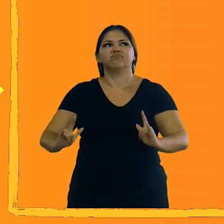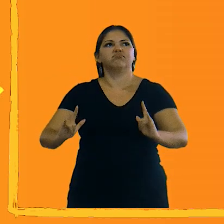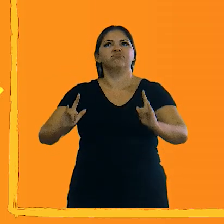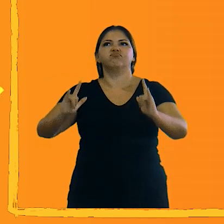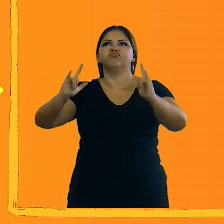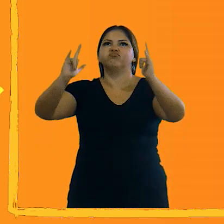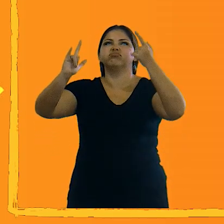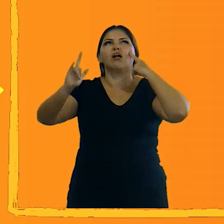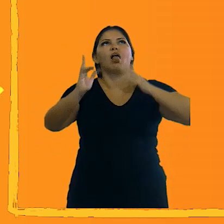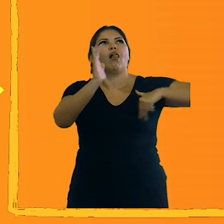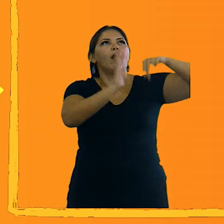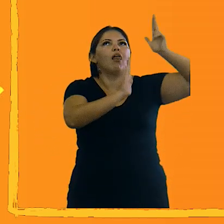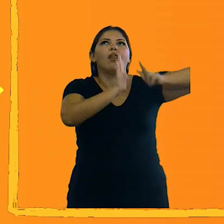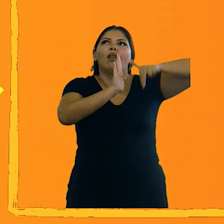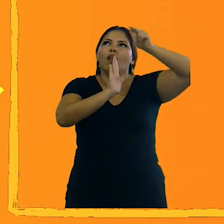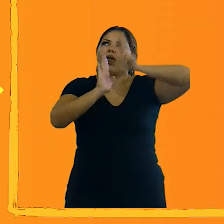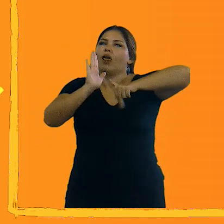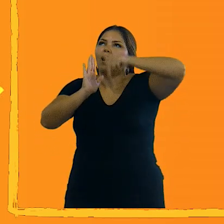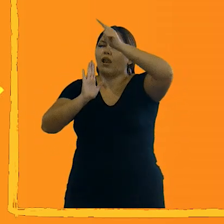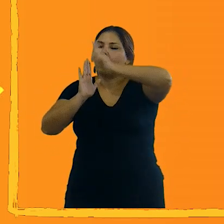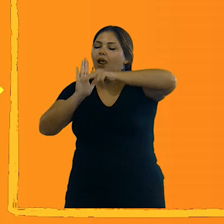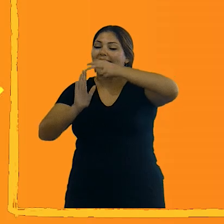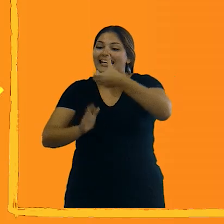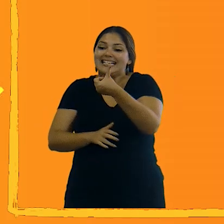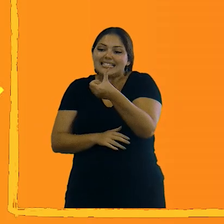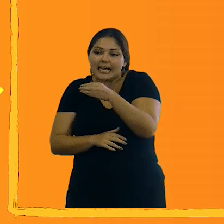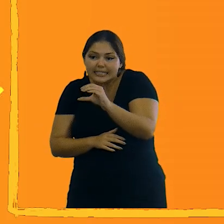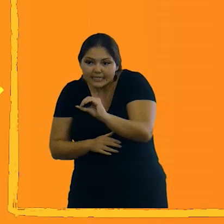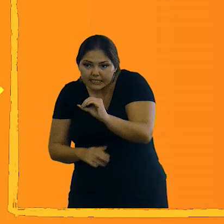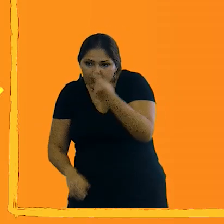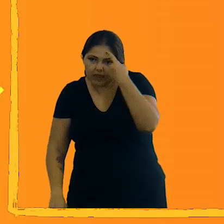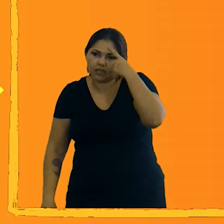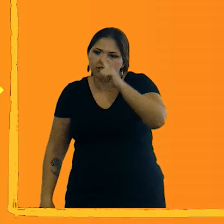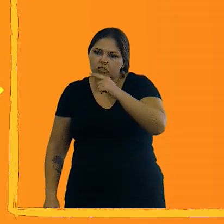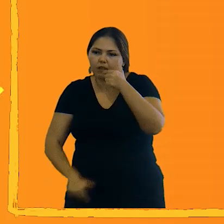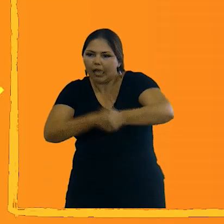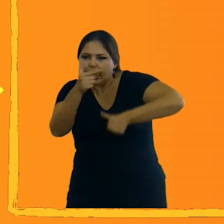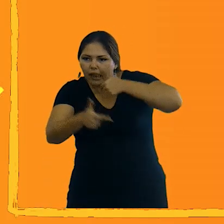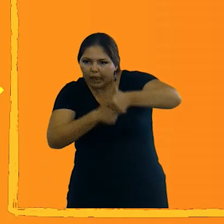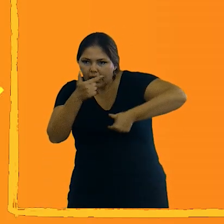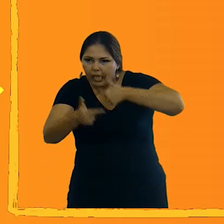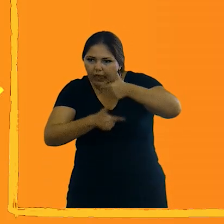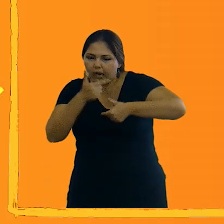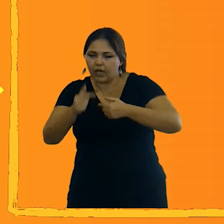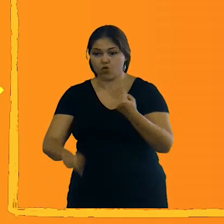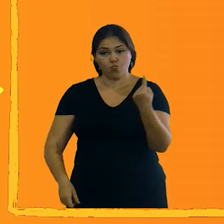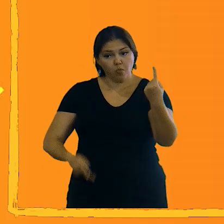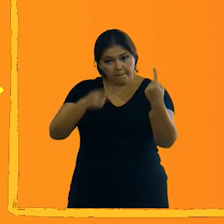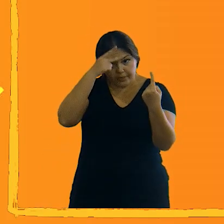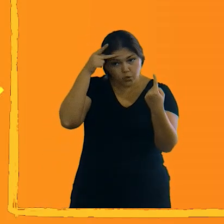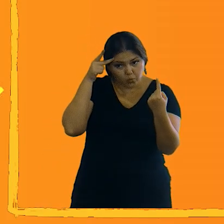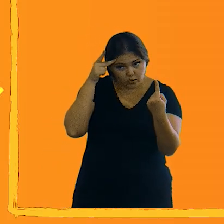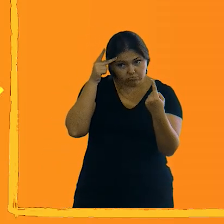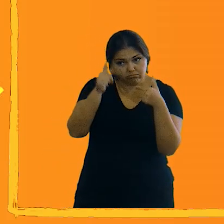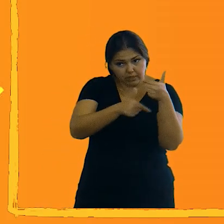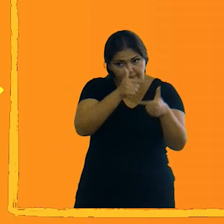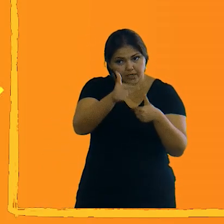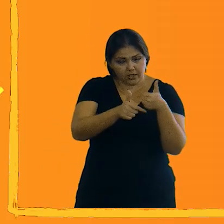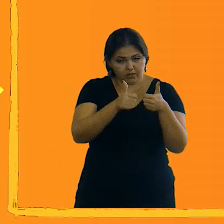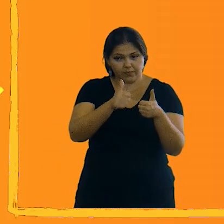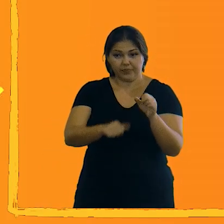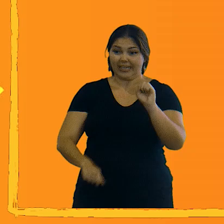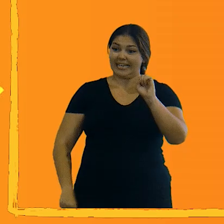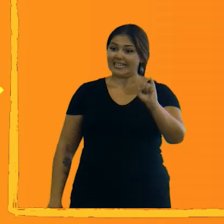com único pintor eu gasto 60 dias agora se eu te pergunto se eu tiver